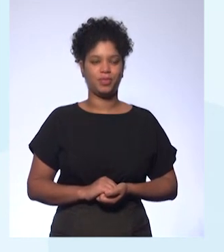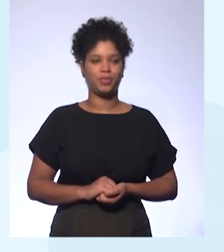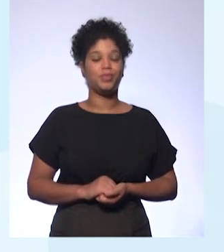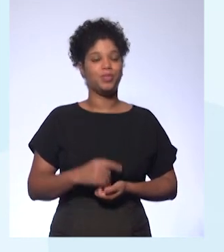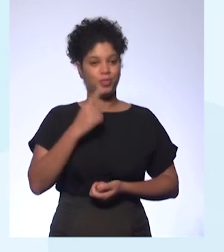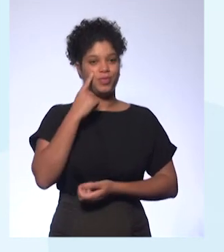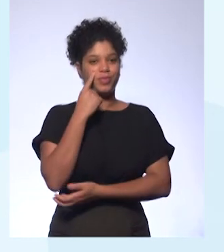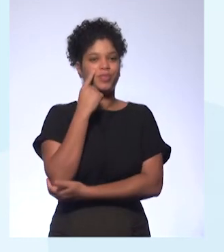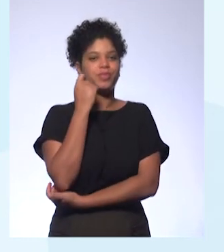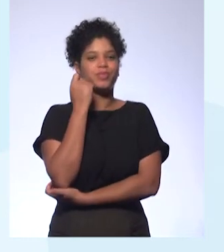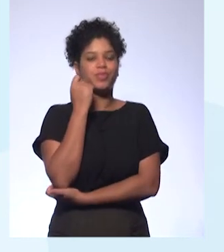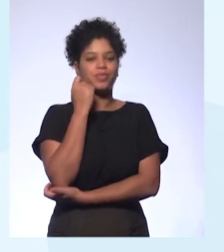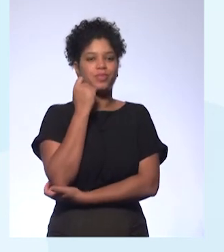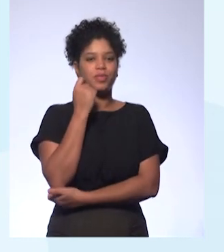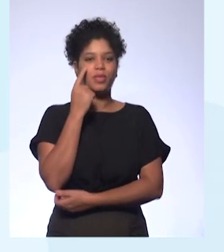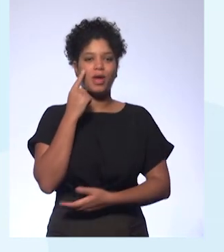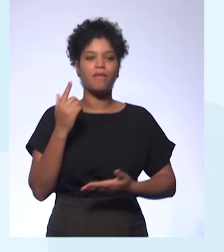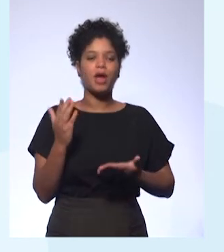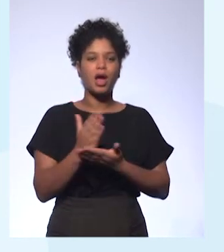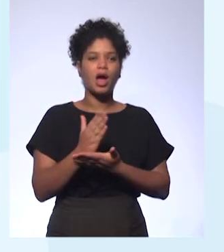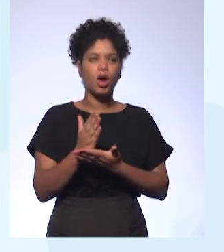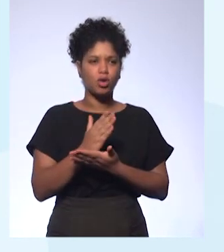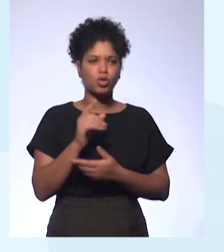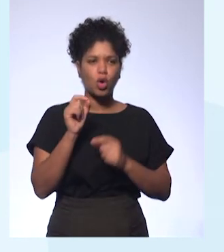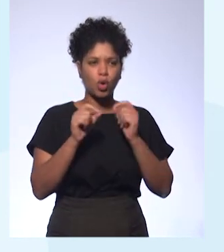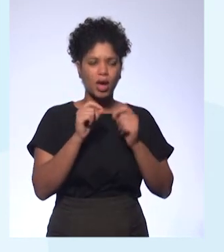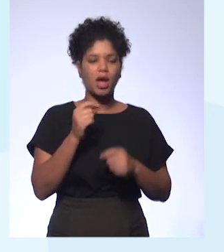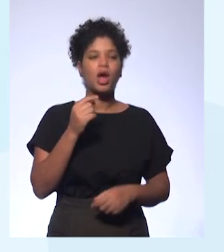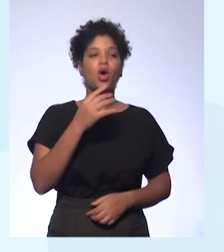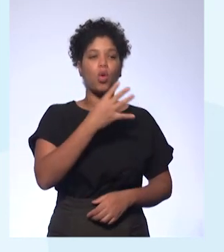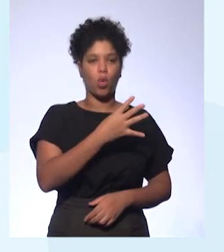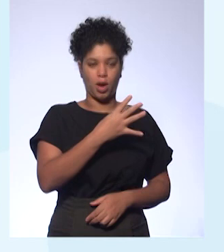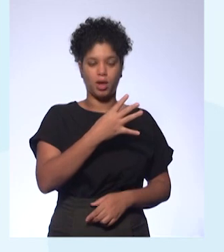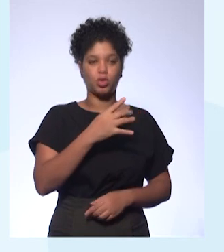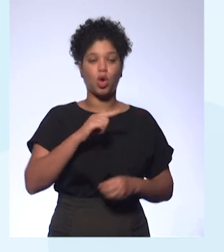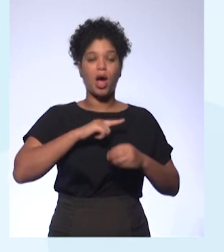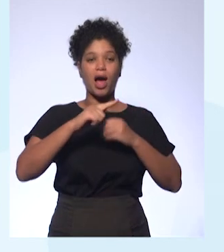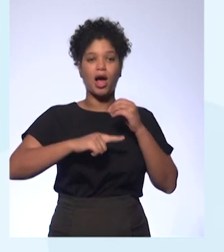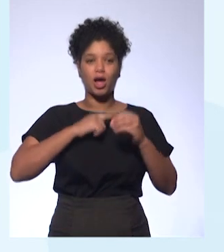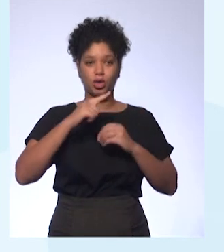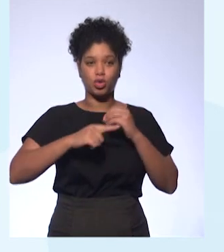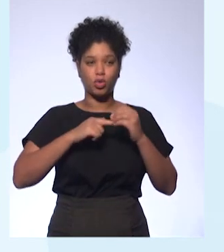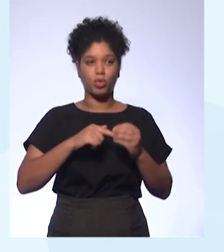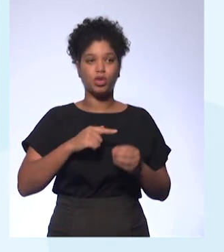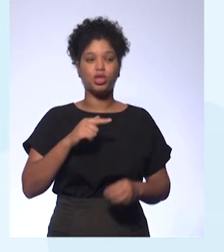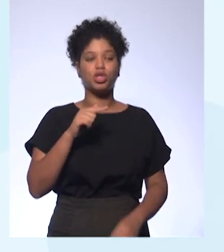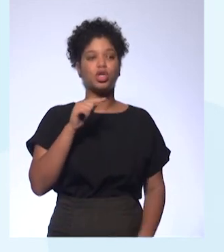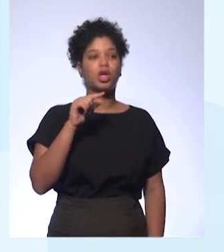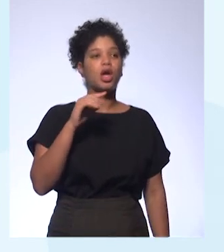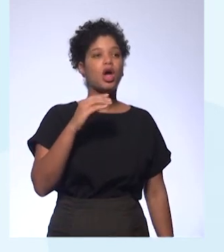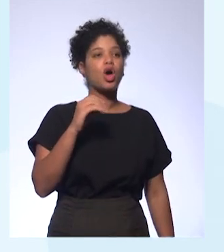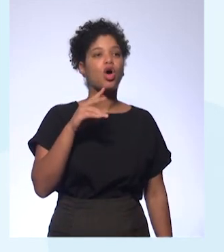Então aqui, ó, eu tenho 4 átomos de cobre. O cobre vale